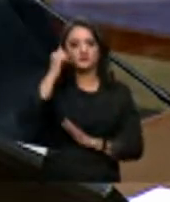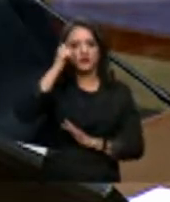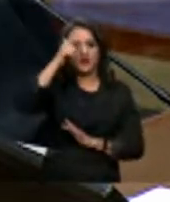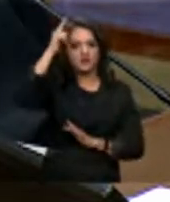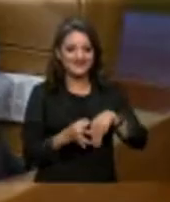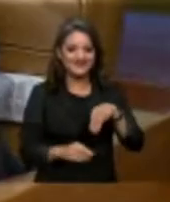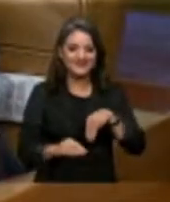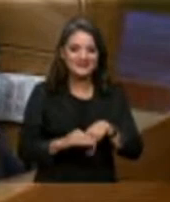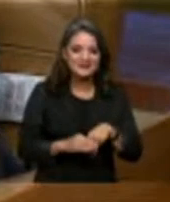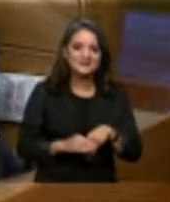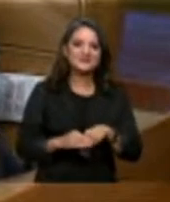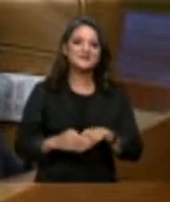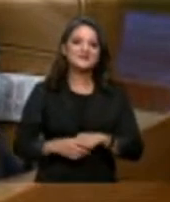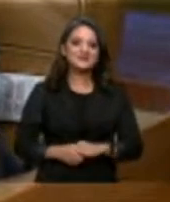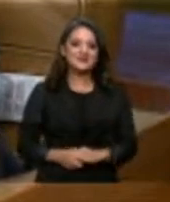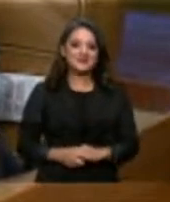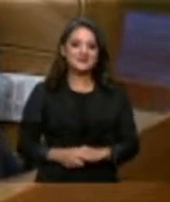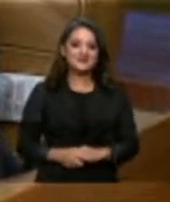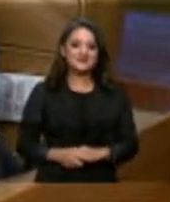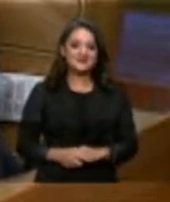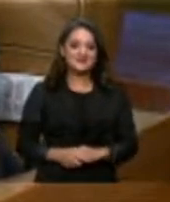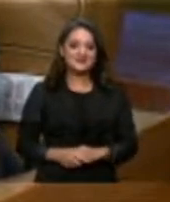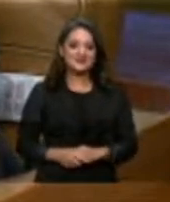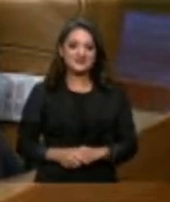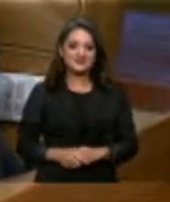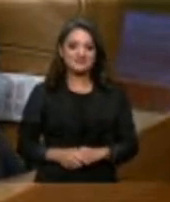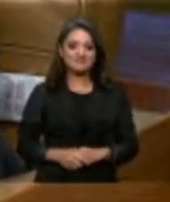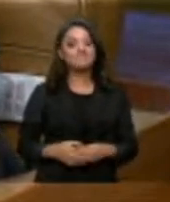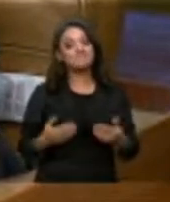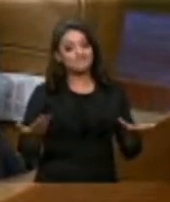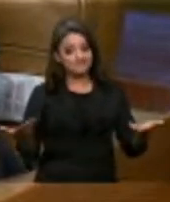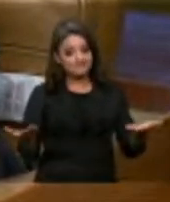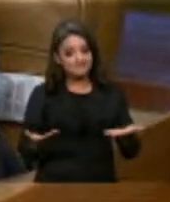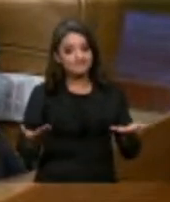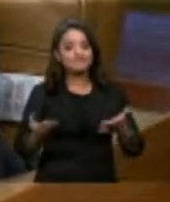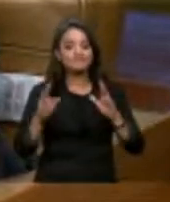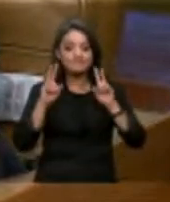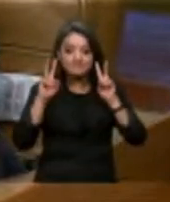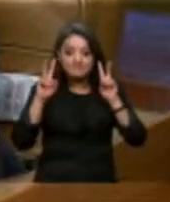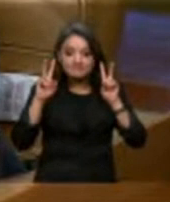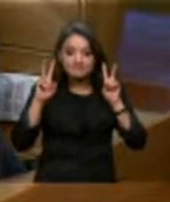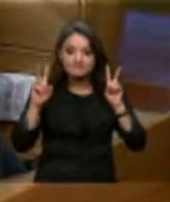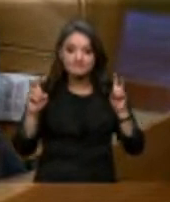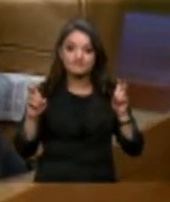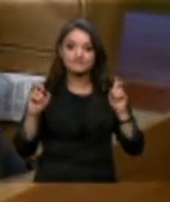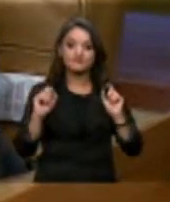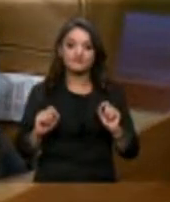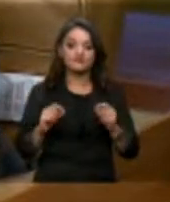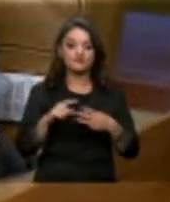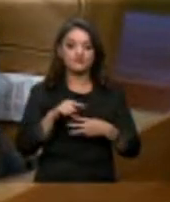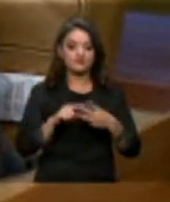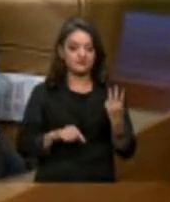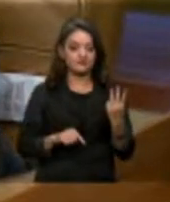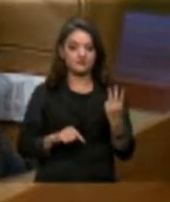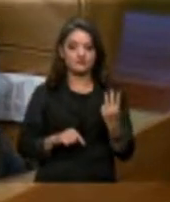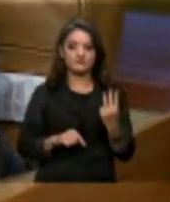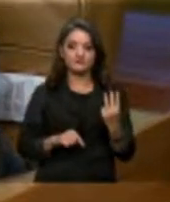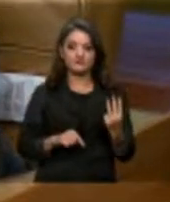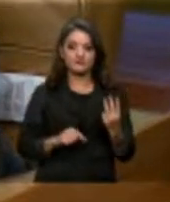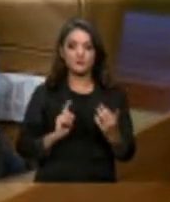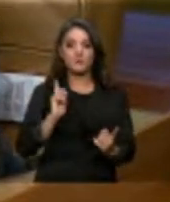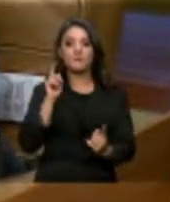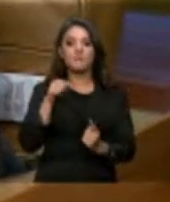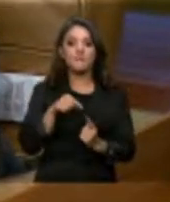Não tenho divergência. Nessa questão de ordem específica, senhor presidente, há três razões que me